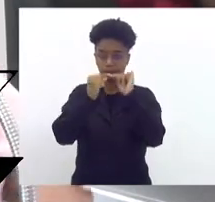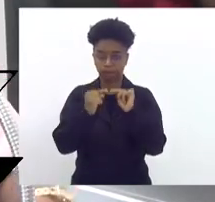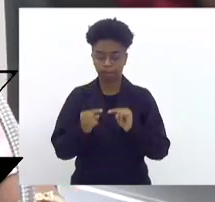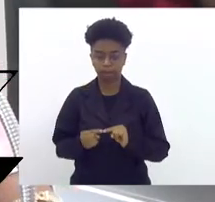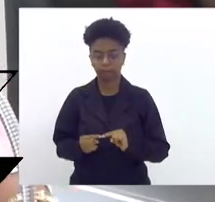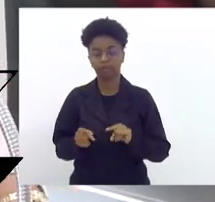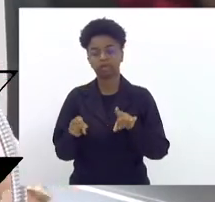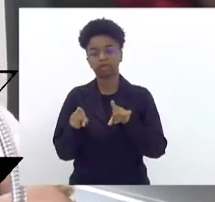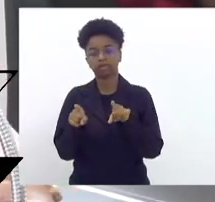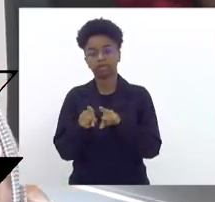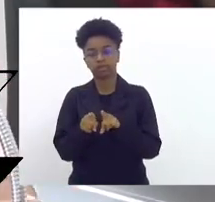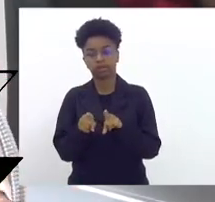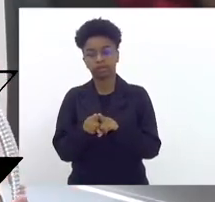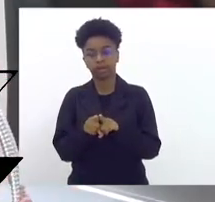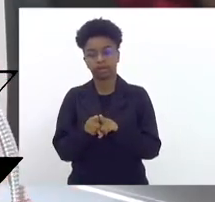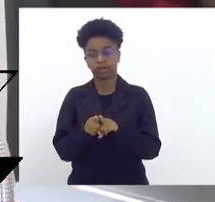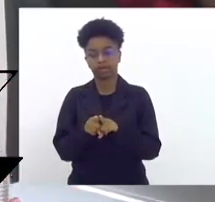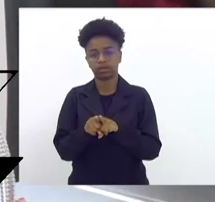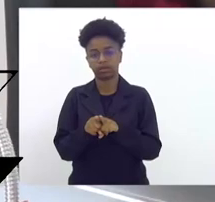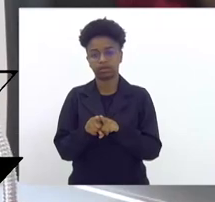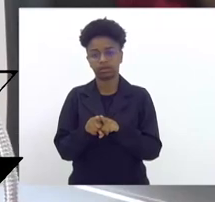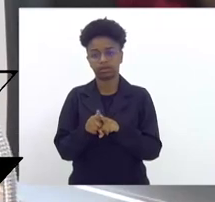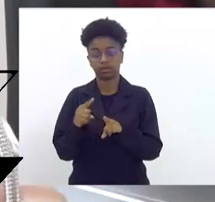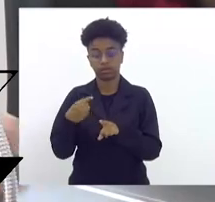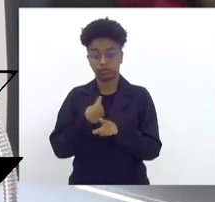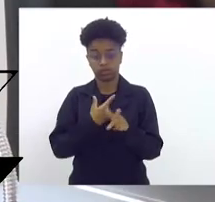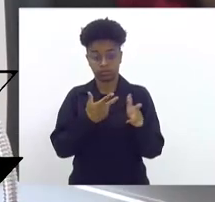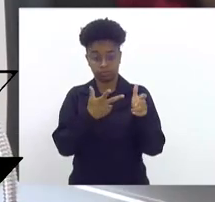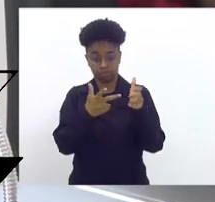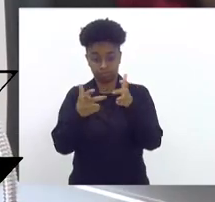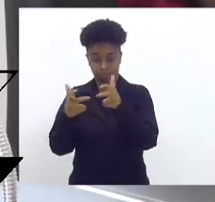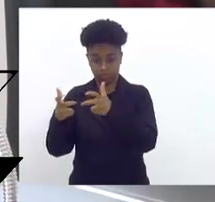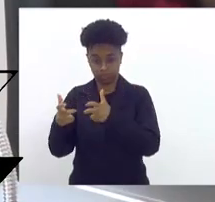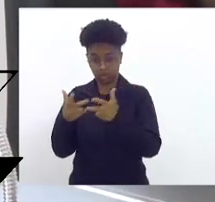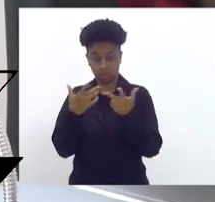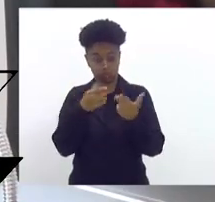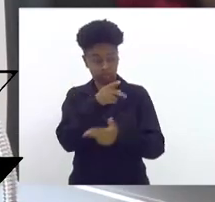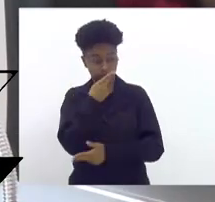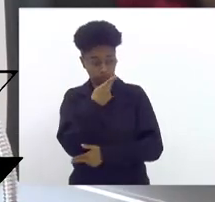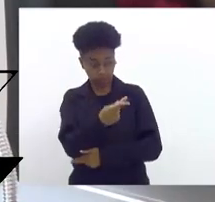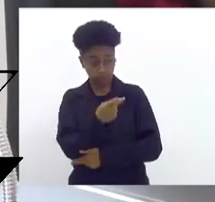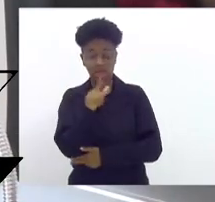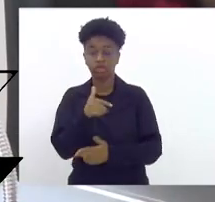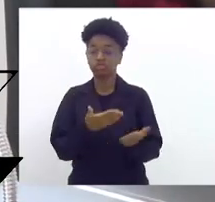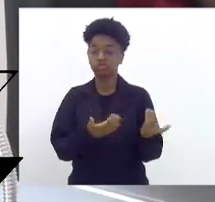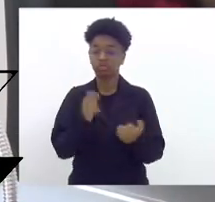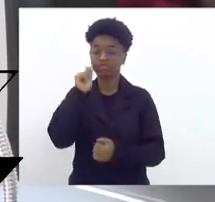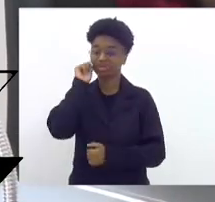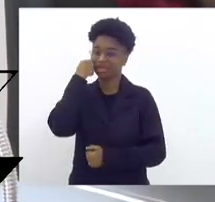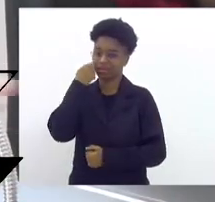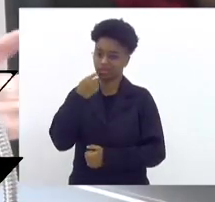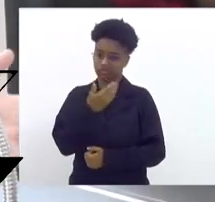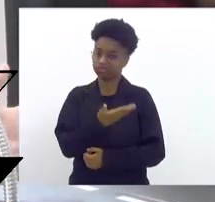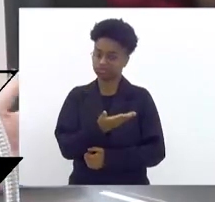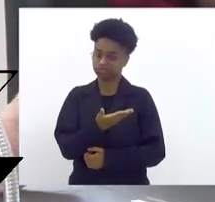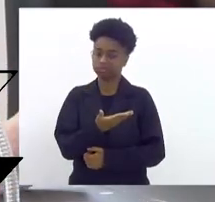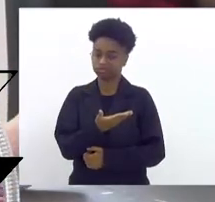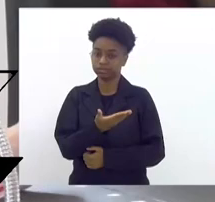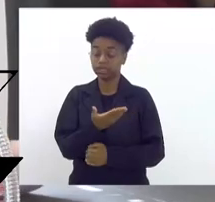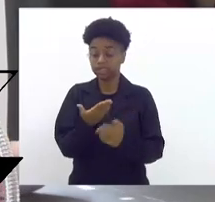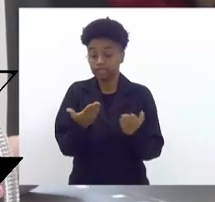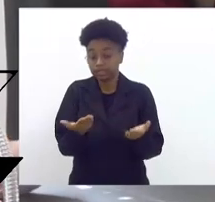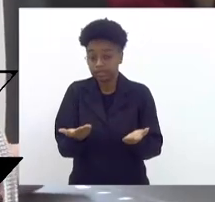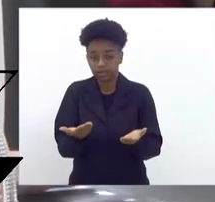e a gente observa e nesses casos que você falou são todos jovens negros né Isso também